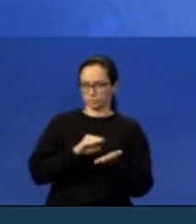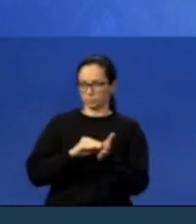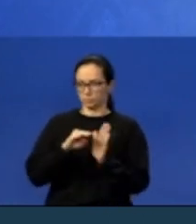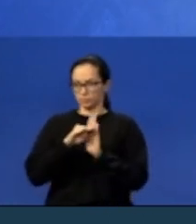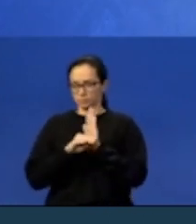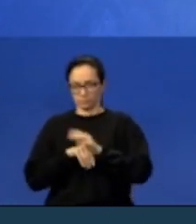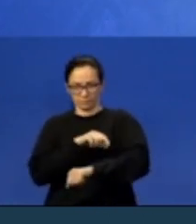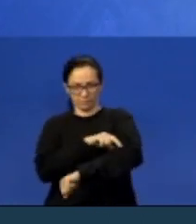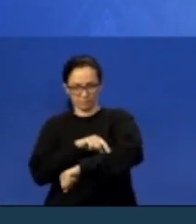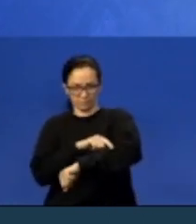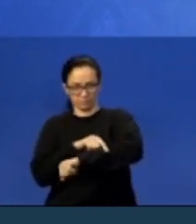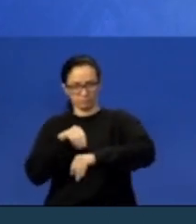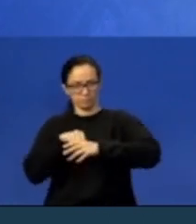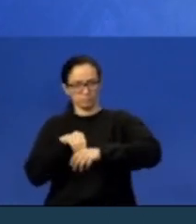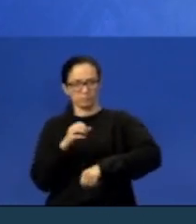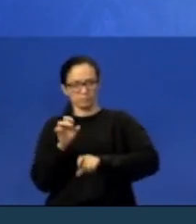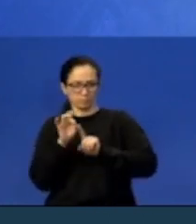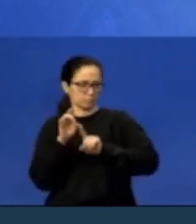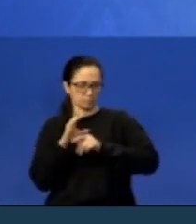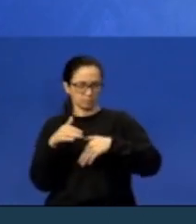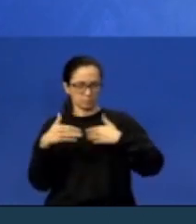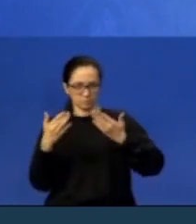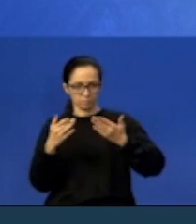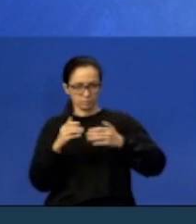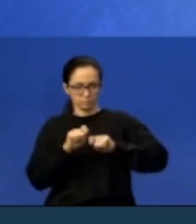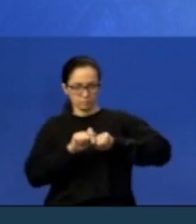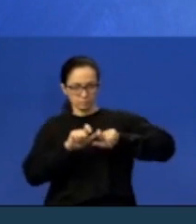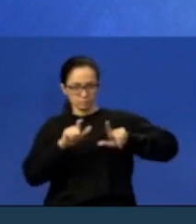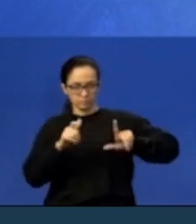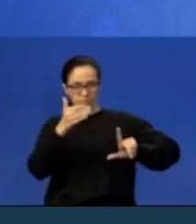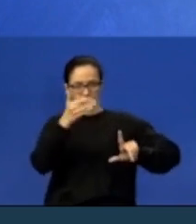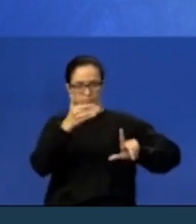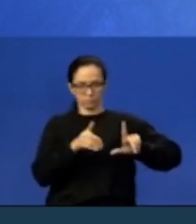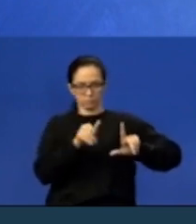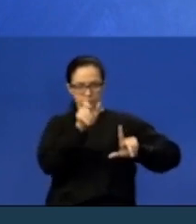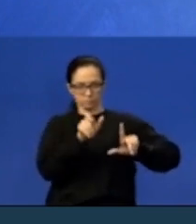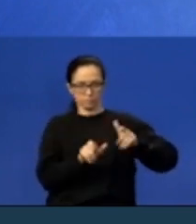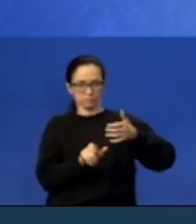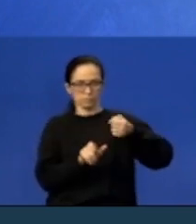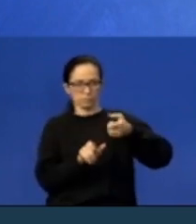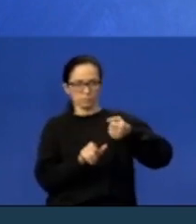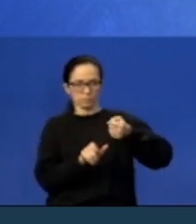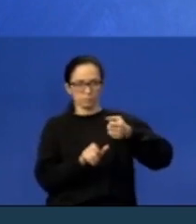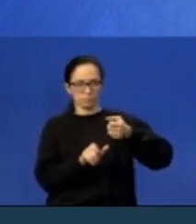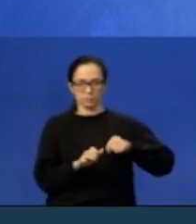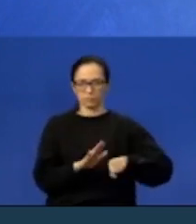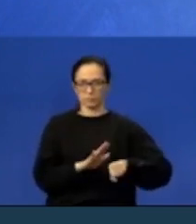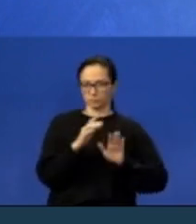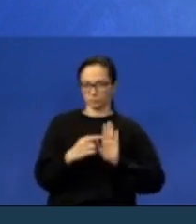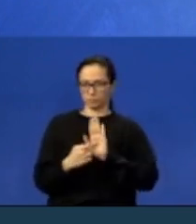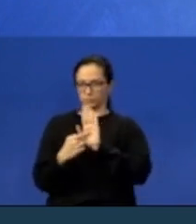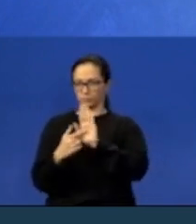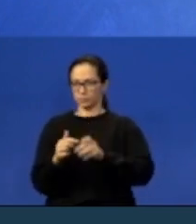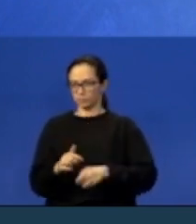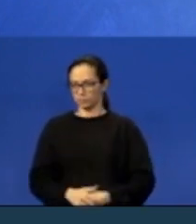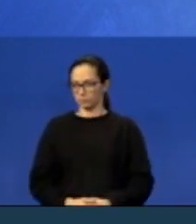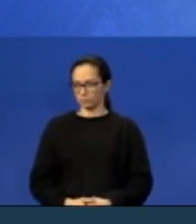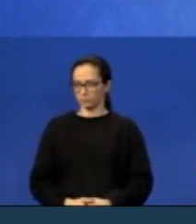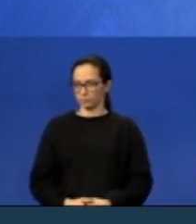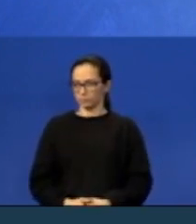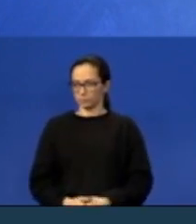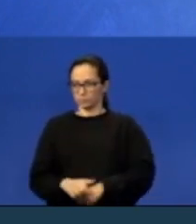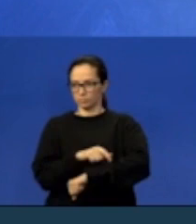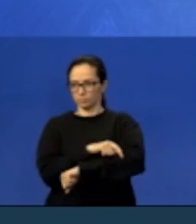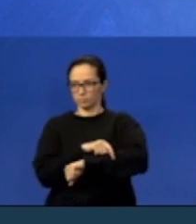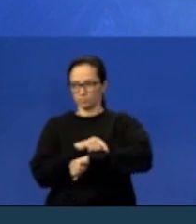metálicas, elas na imagem radiográfica, elas vão ter uma coloração mais branca, né? A prótese, por exemplo, ela